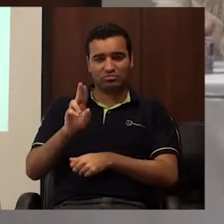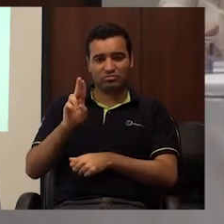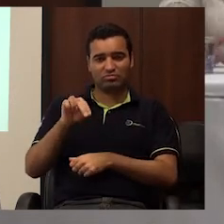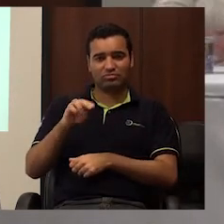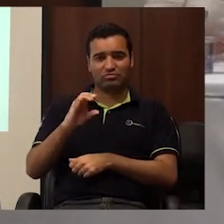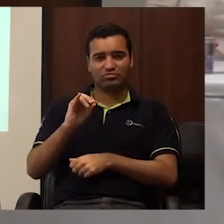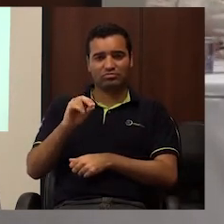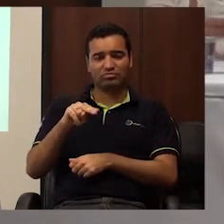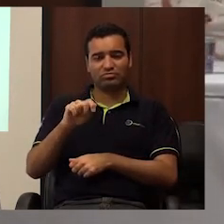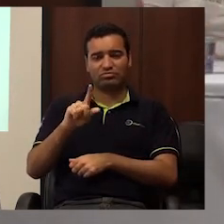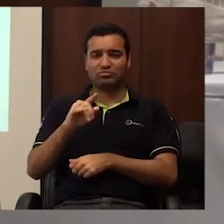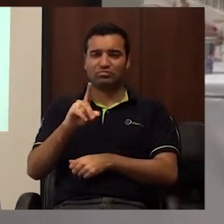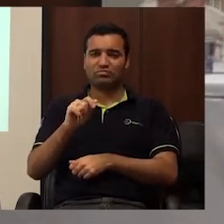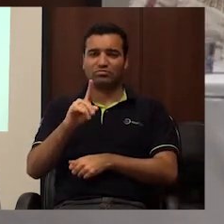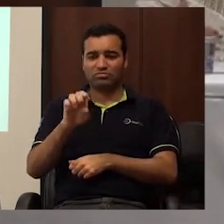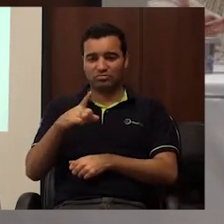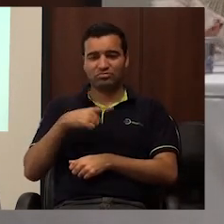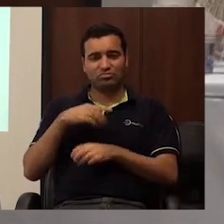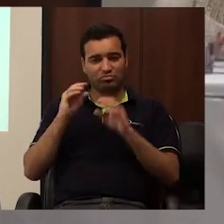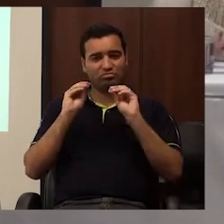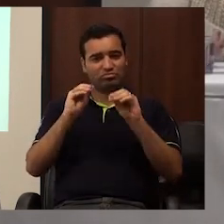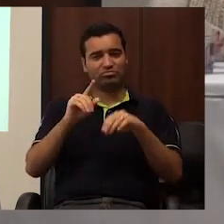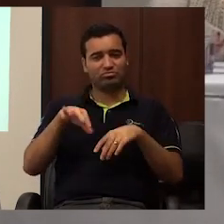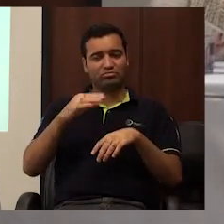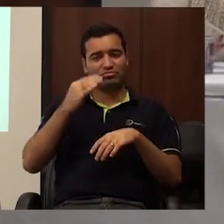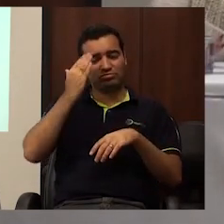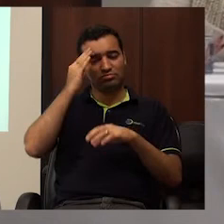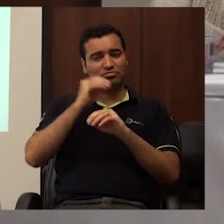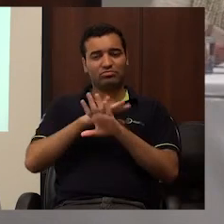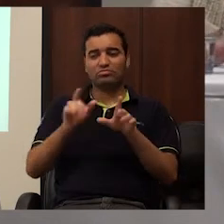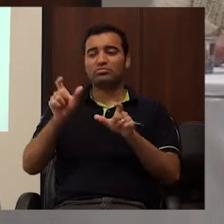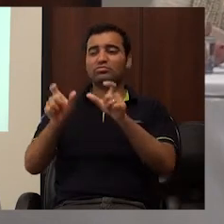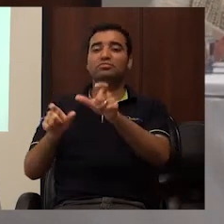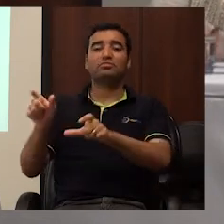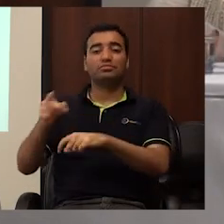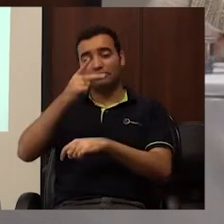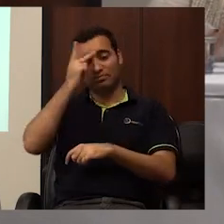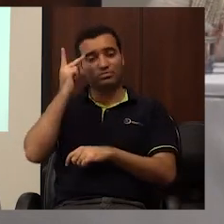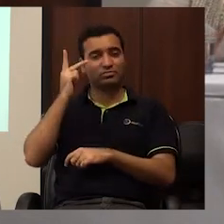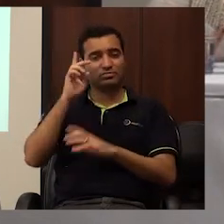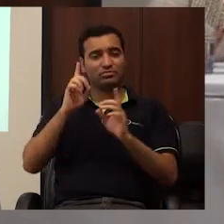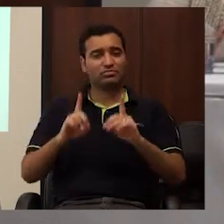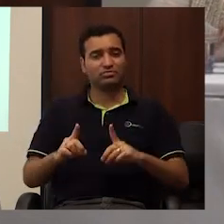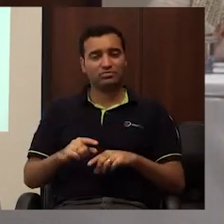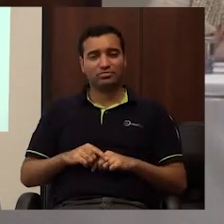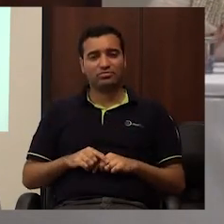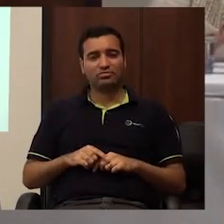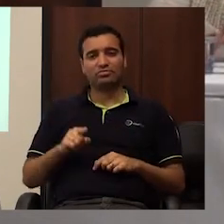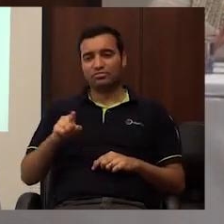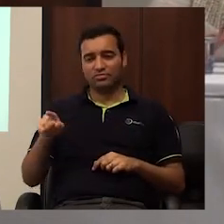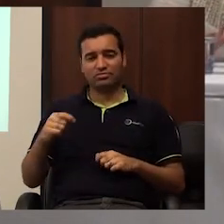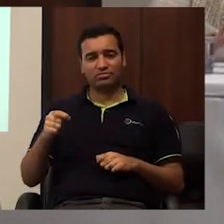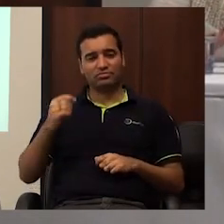hoje na nossa compreensão sobre quem são essas pessoas com deficiência, e elas devem